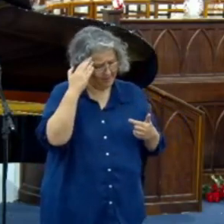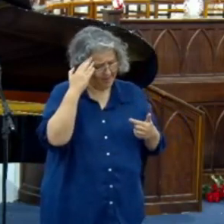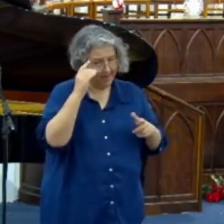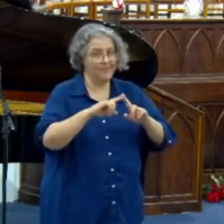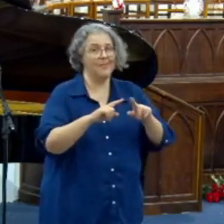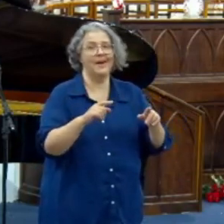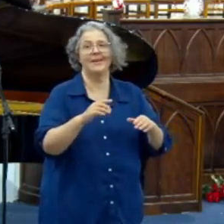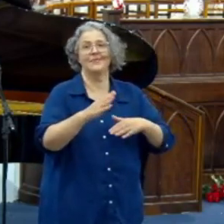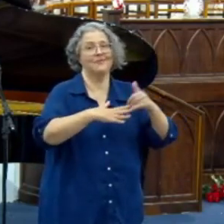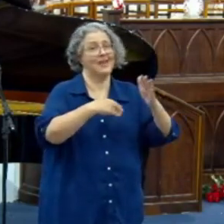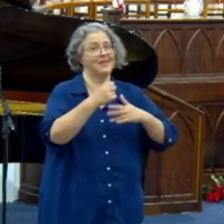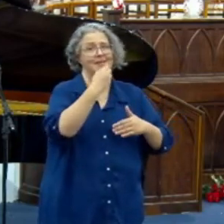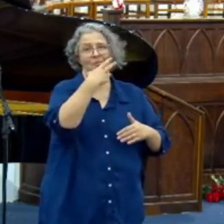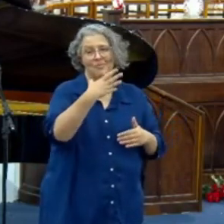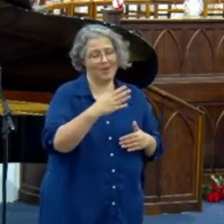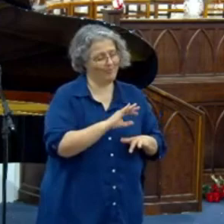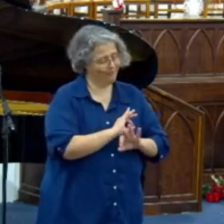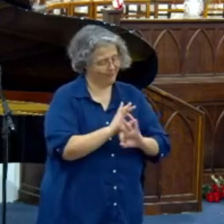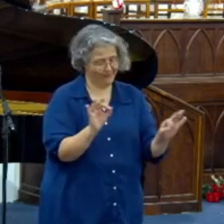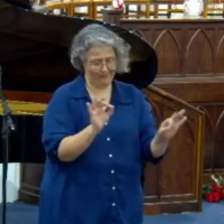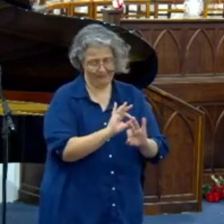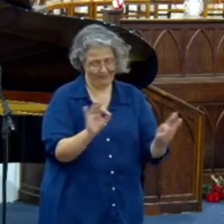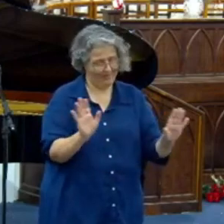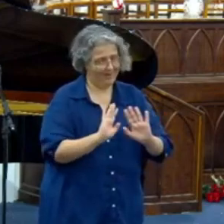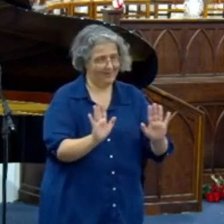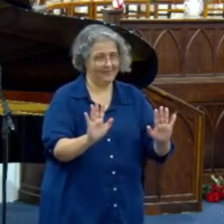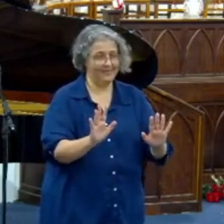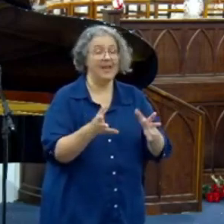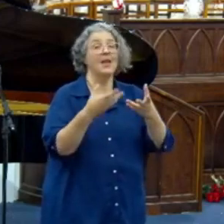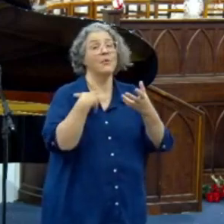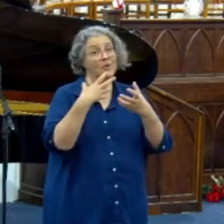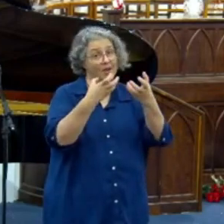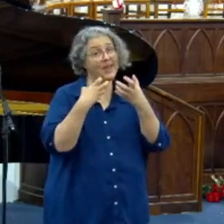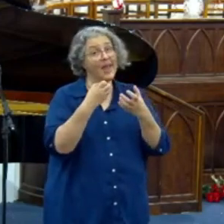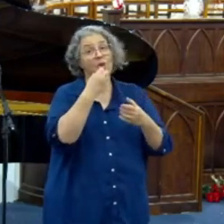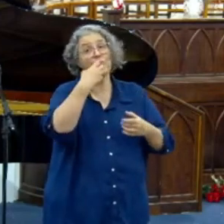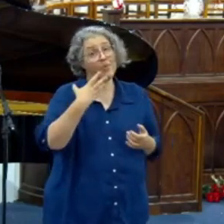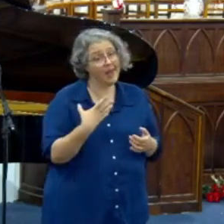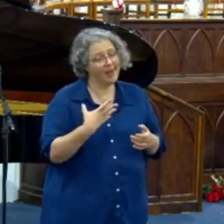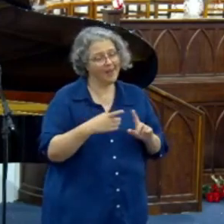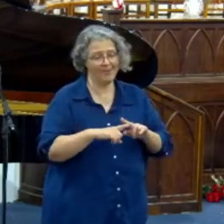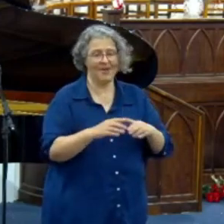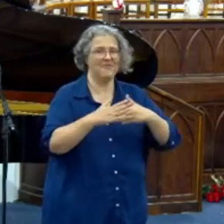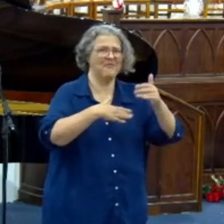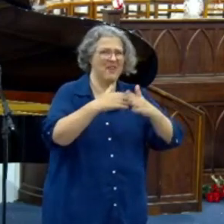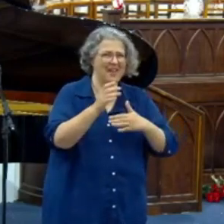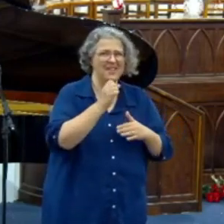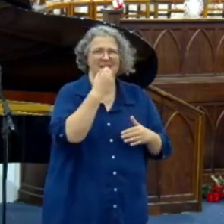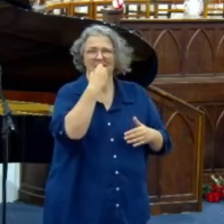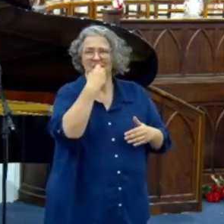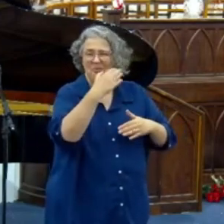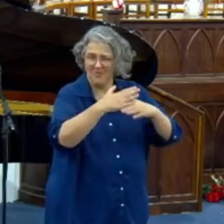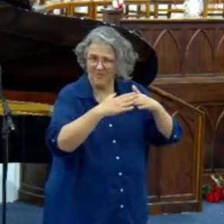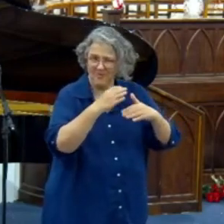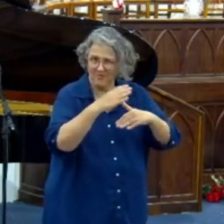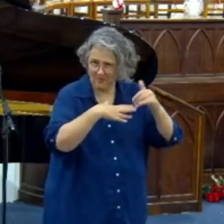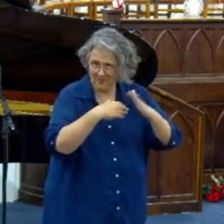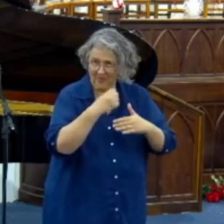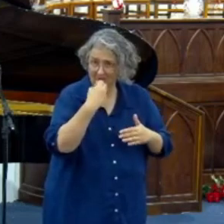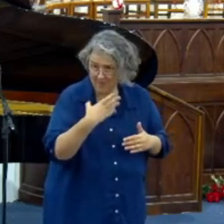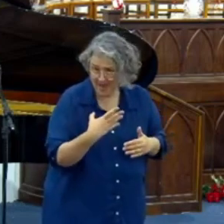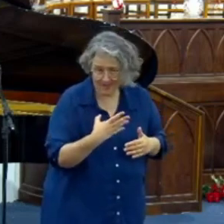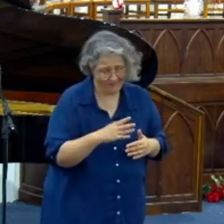porém o efetuá-lo. Por que eu comecei dizendo? É maravilhoso ver pessoas praticando